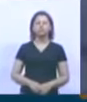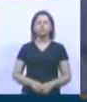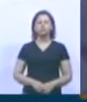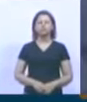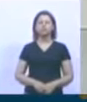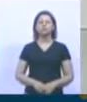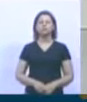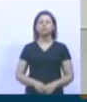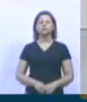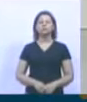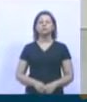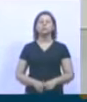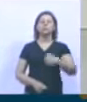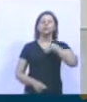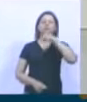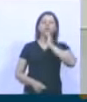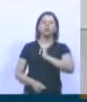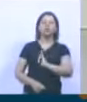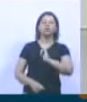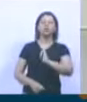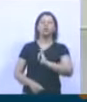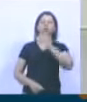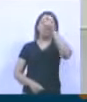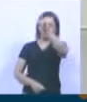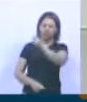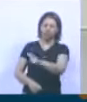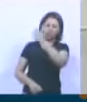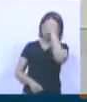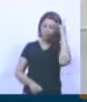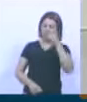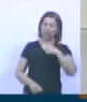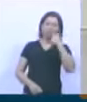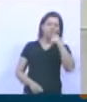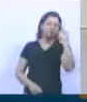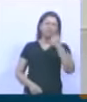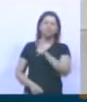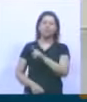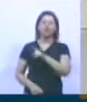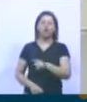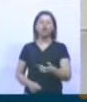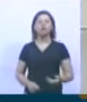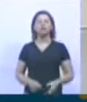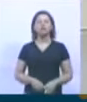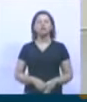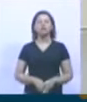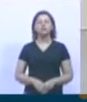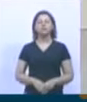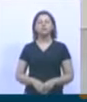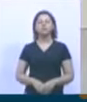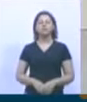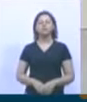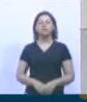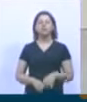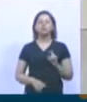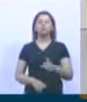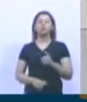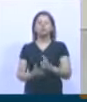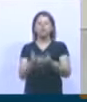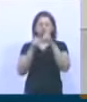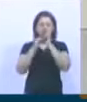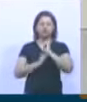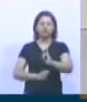speaking. E eu disse: olha, essa aqui é a pessoa de quem eu estava falando. And I just want to say this. E eu só quero dizer